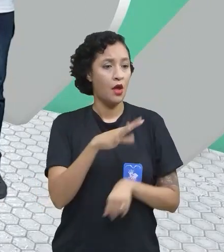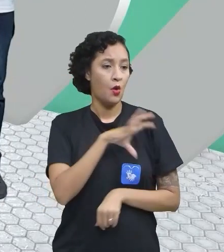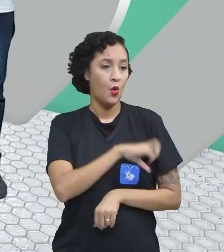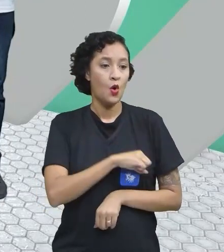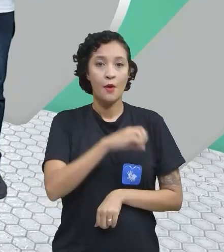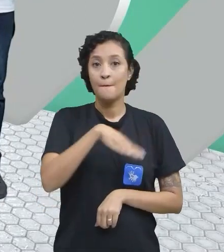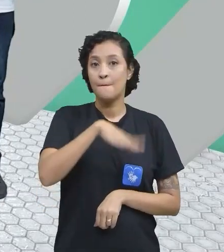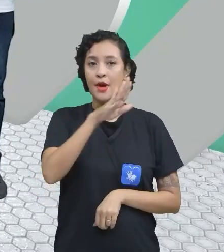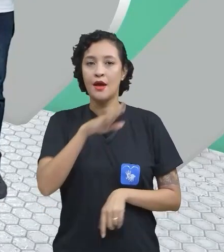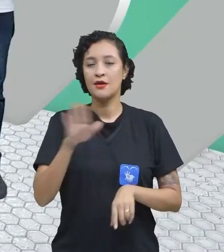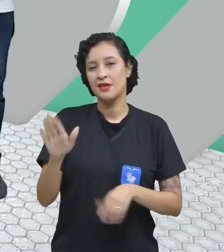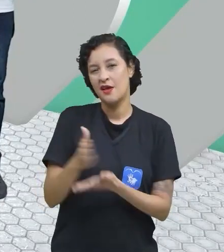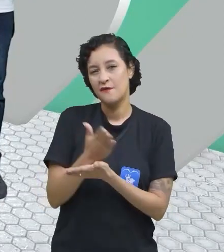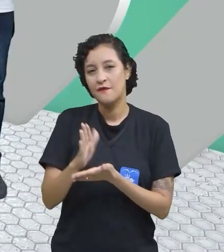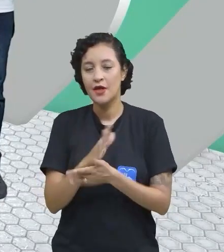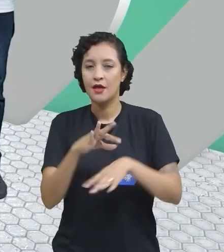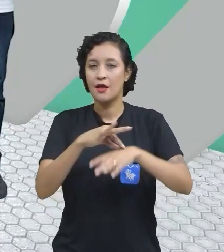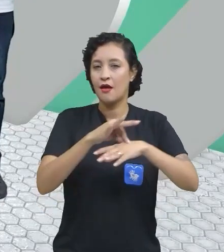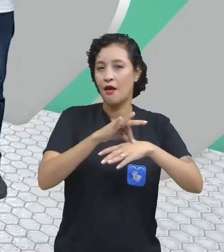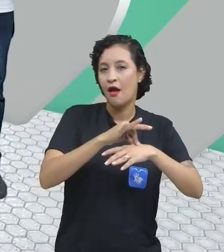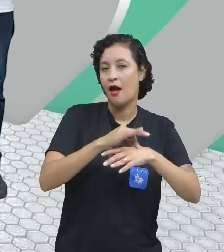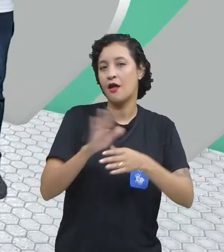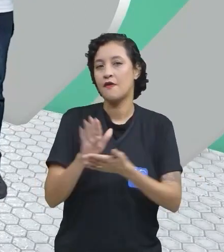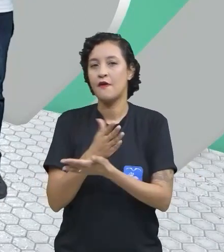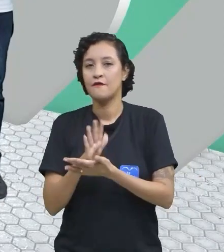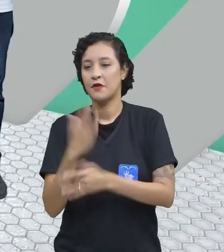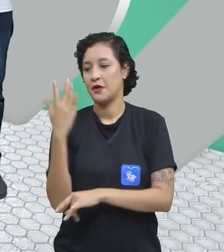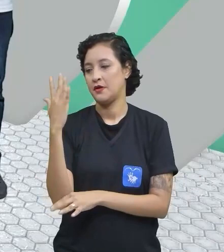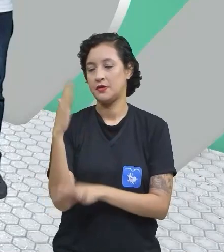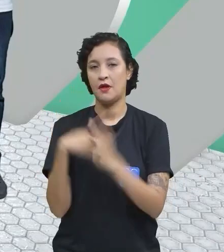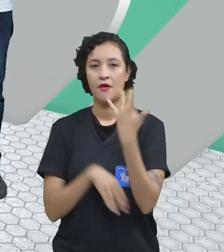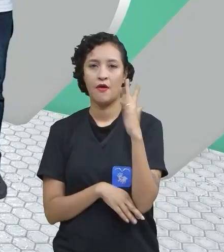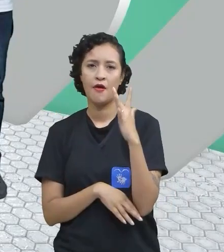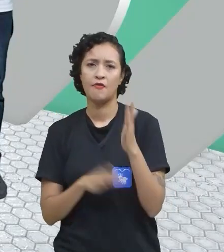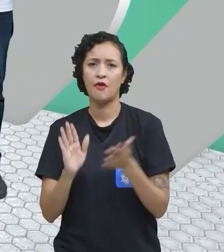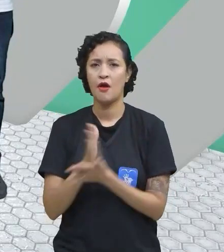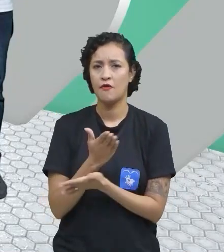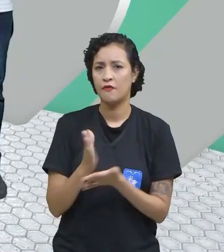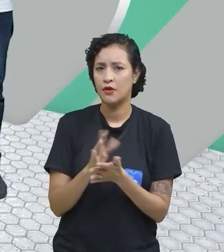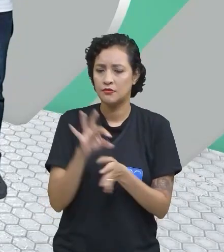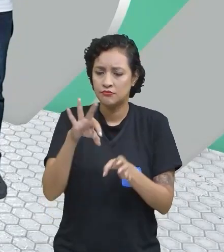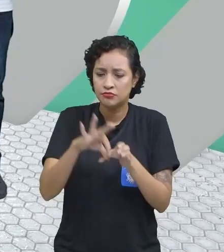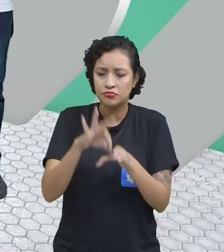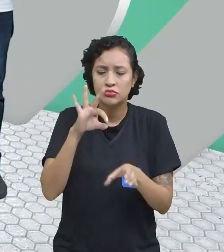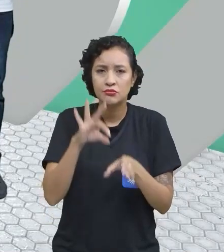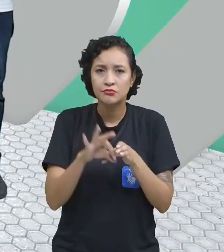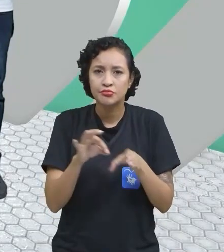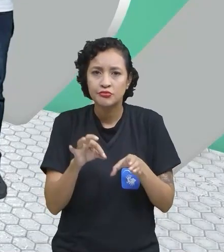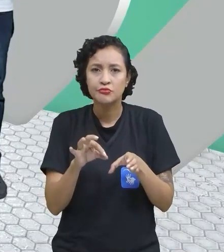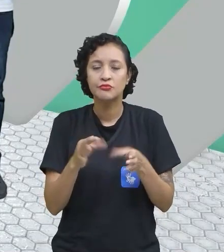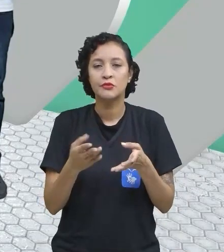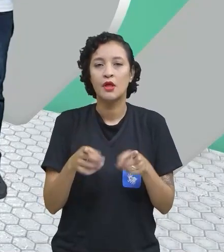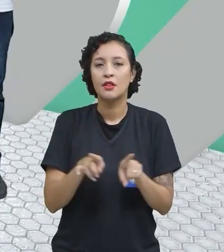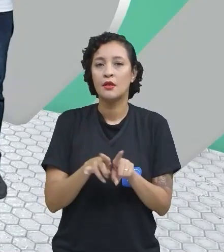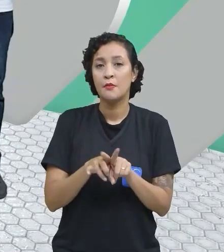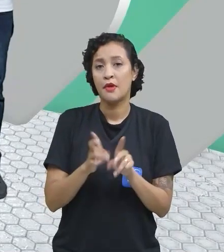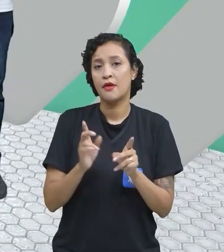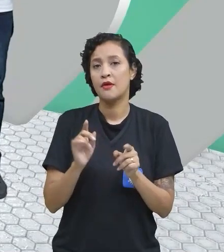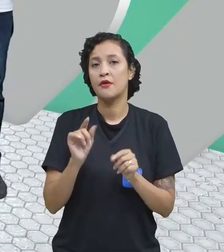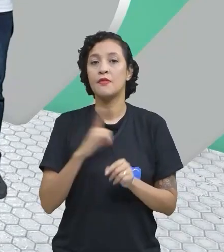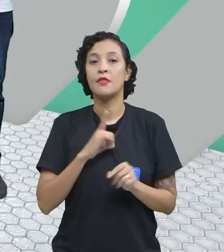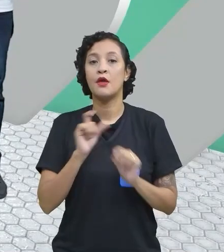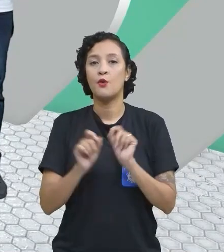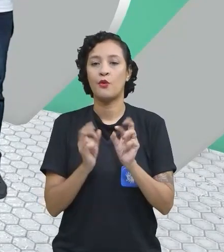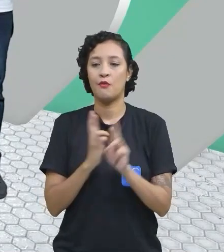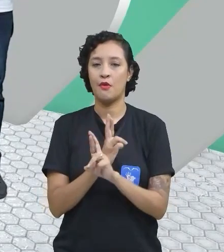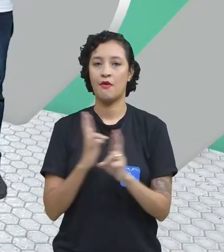gostam de carnes, outros gostam de ervas, outros gostam de sementes. Então, existe uma relação entre os seres